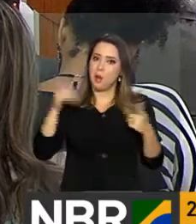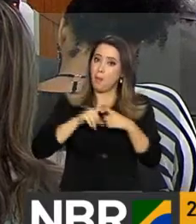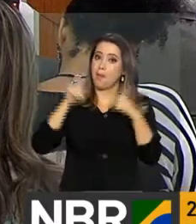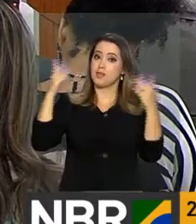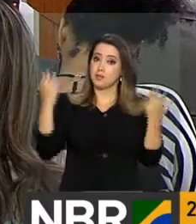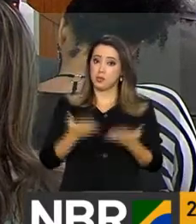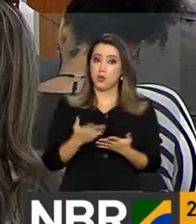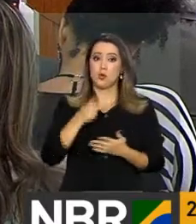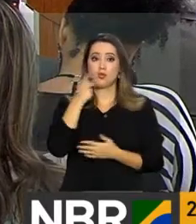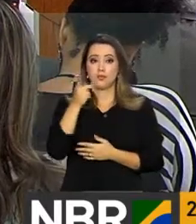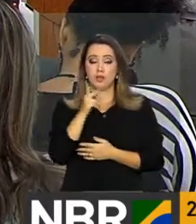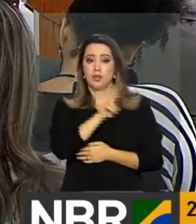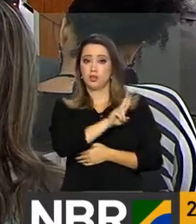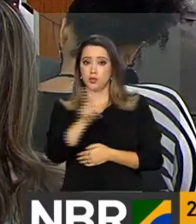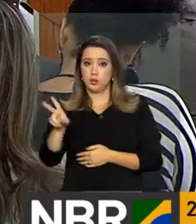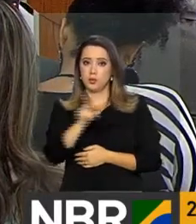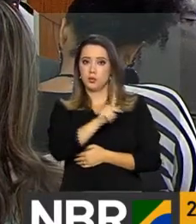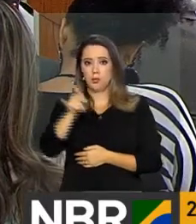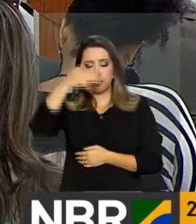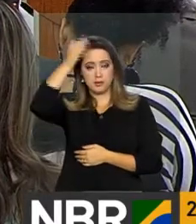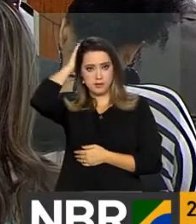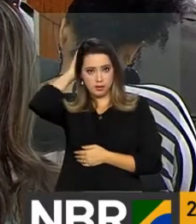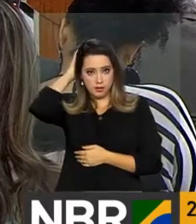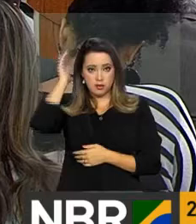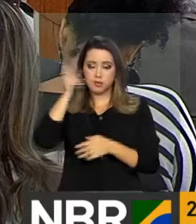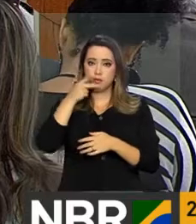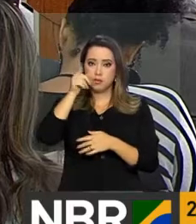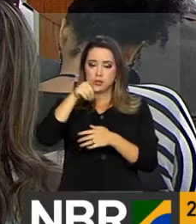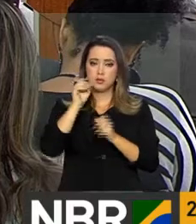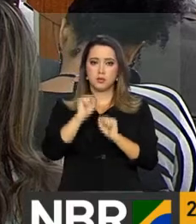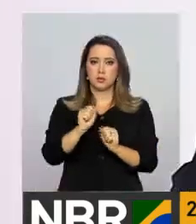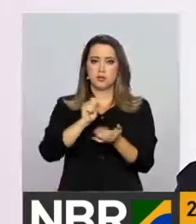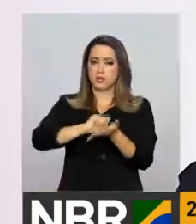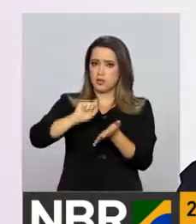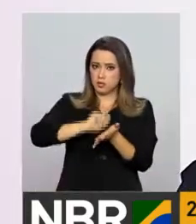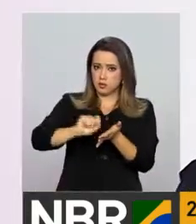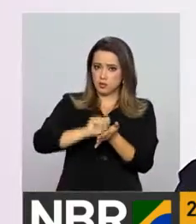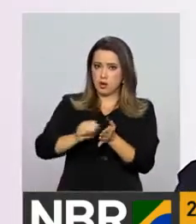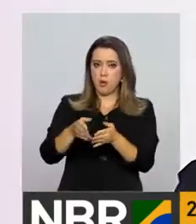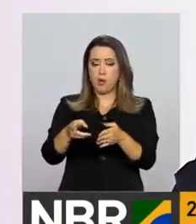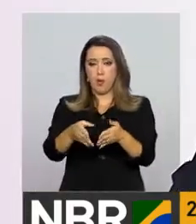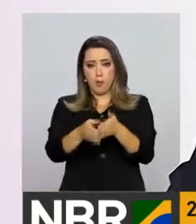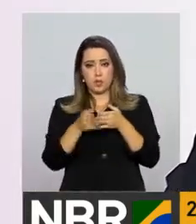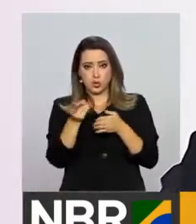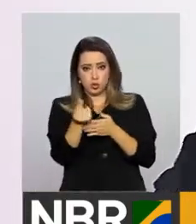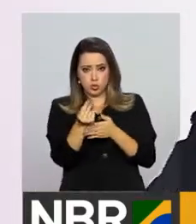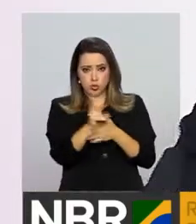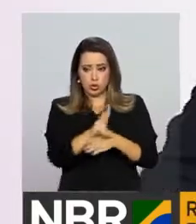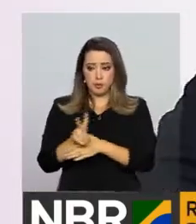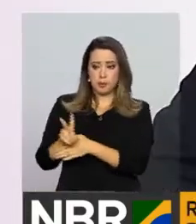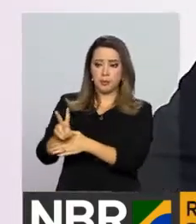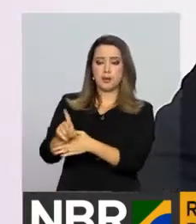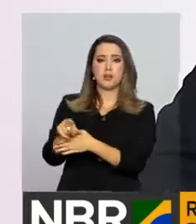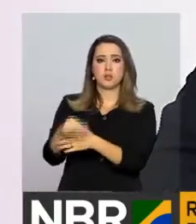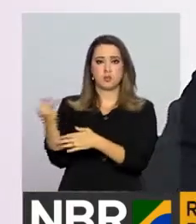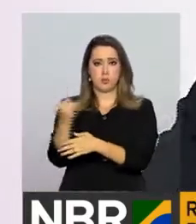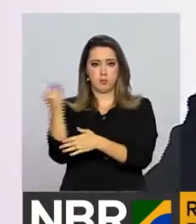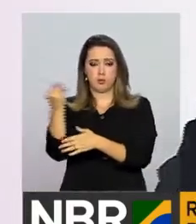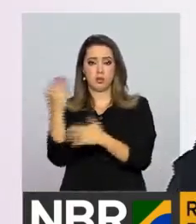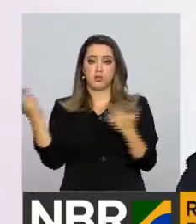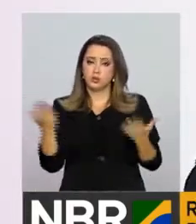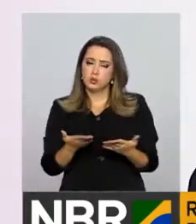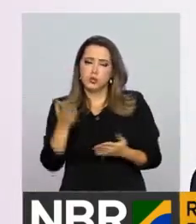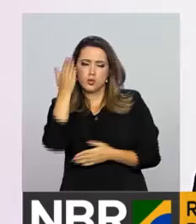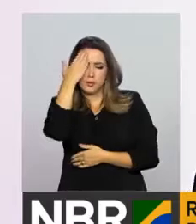em nome do presidente michel temer à presidência da república a possibilidade de assinar empréstimo todos nós sabemos de tanta importância nós sabemos